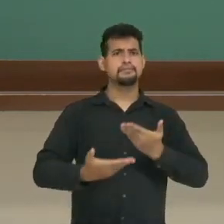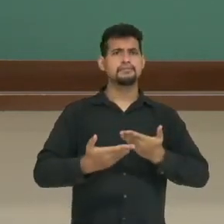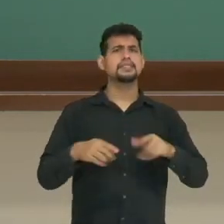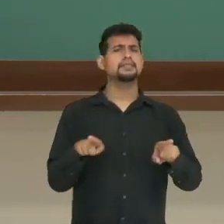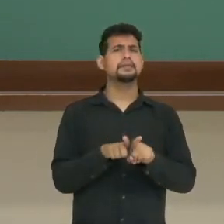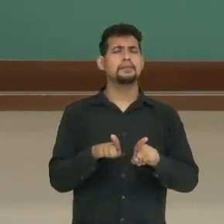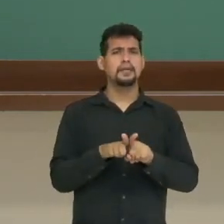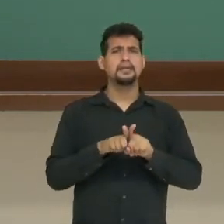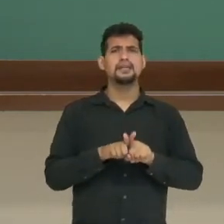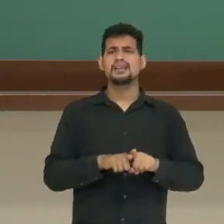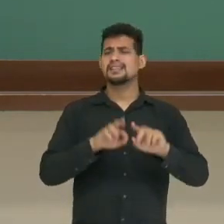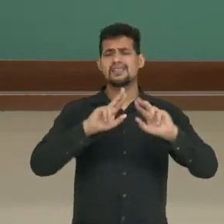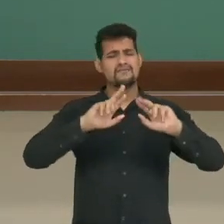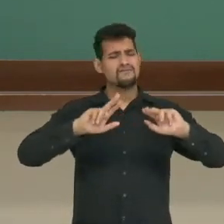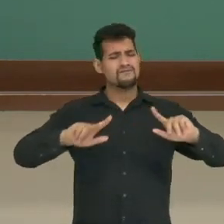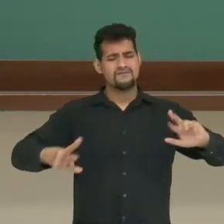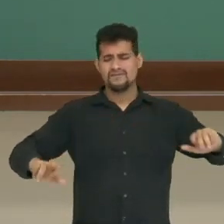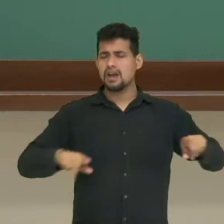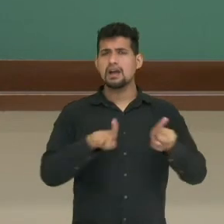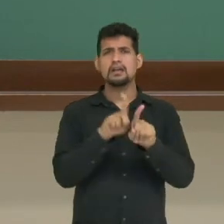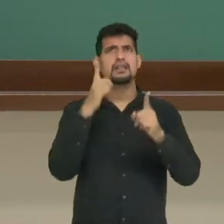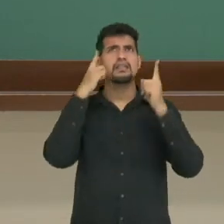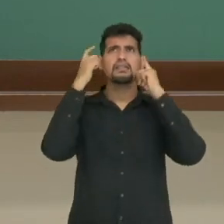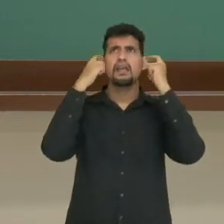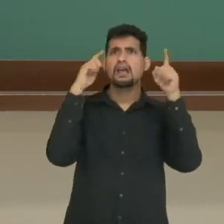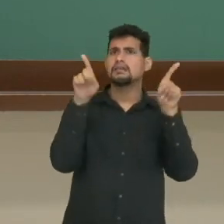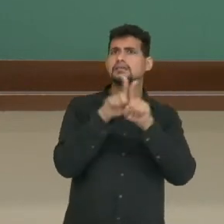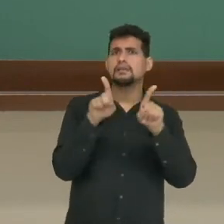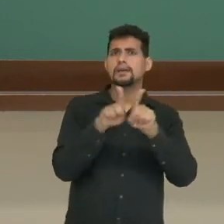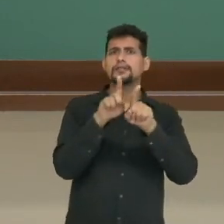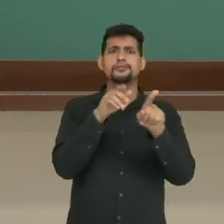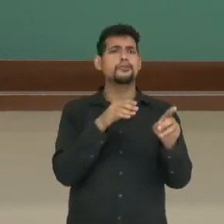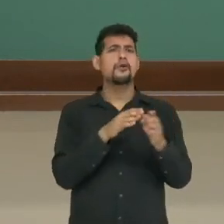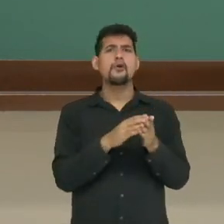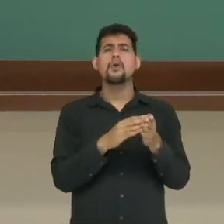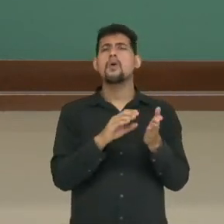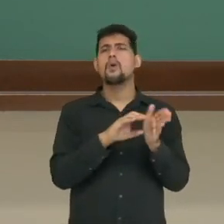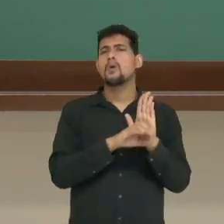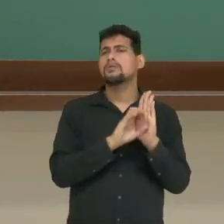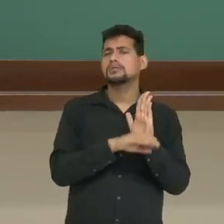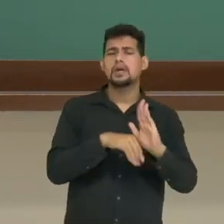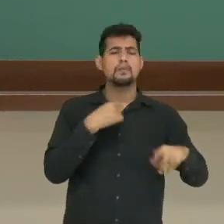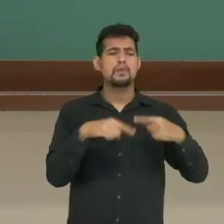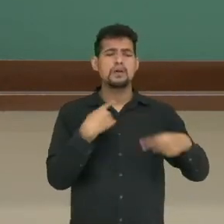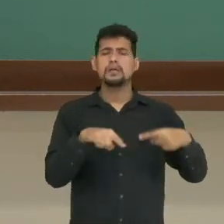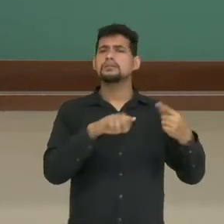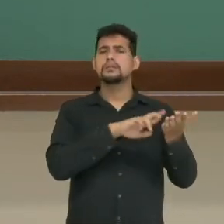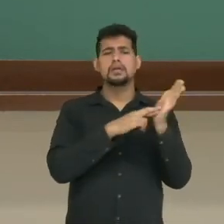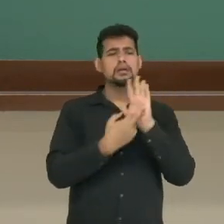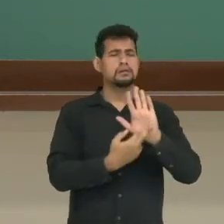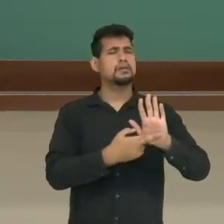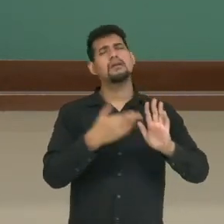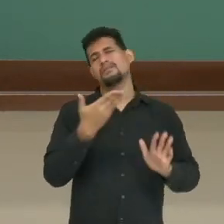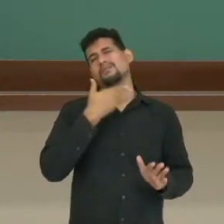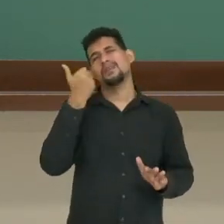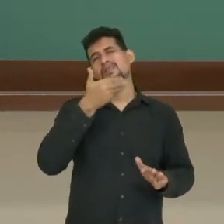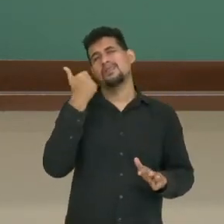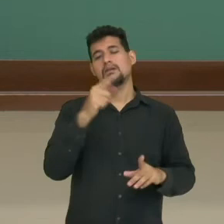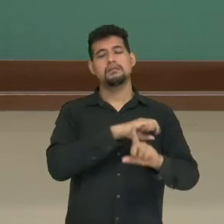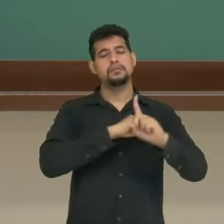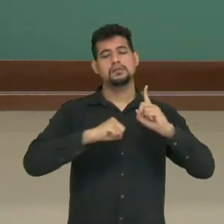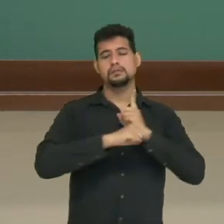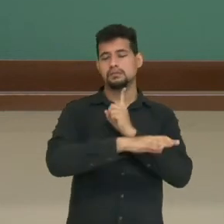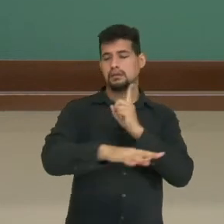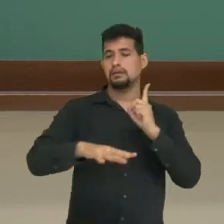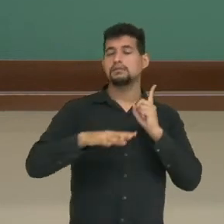essa grande variedade de ideias, de conceitos políticos para representar melhor uma